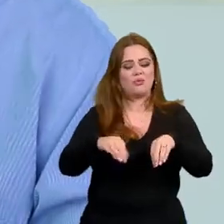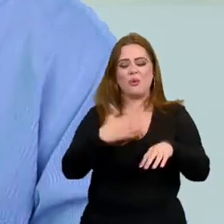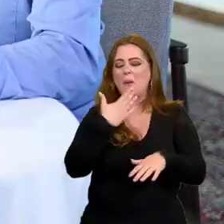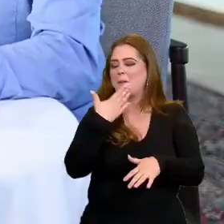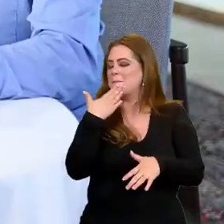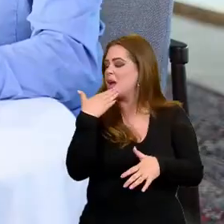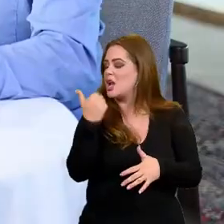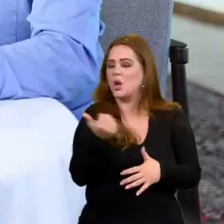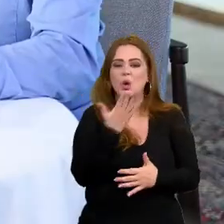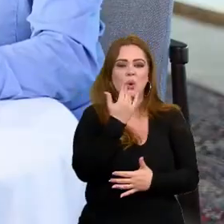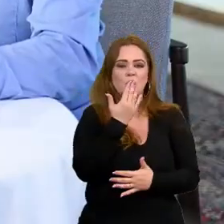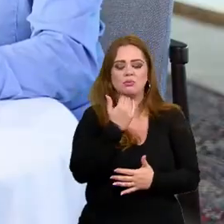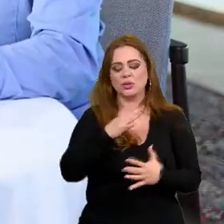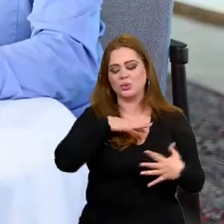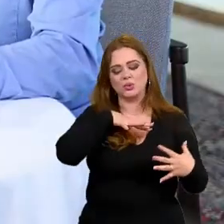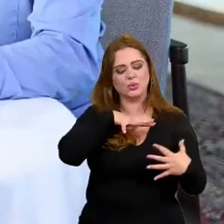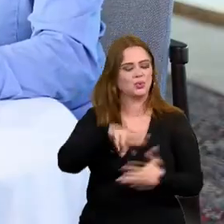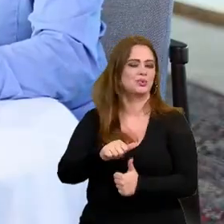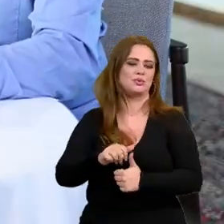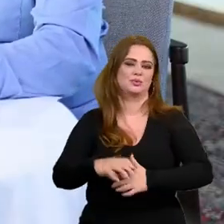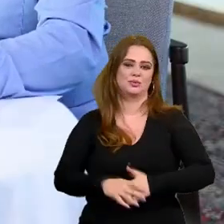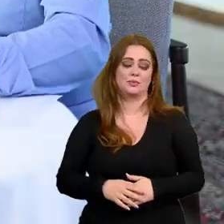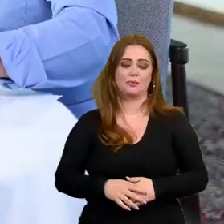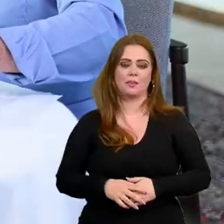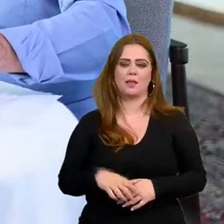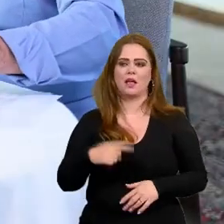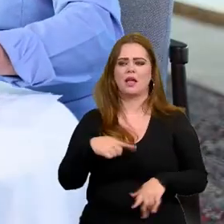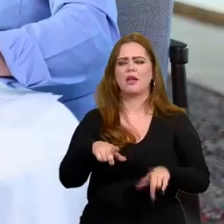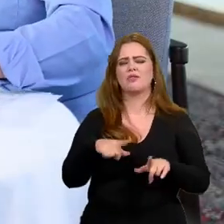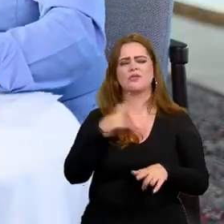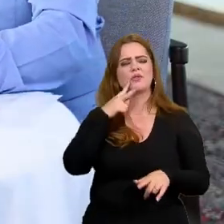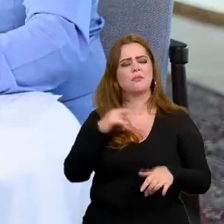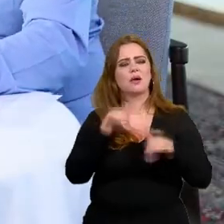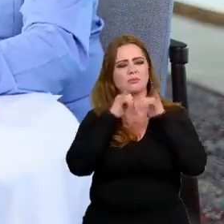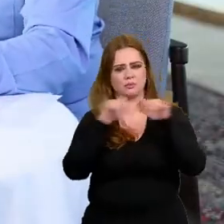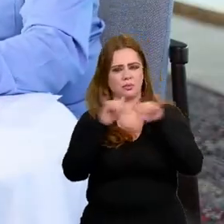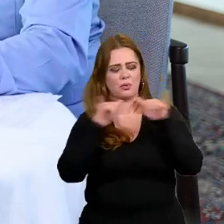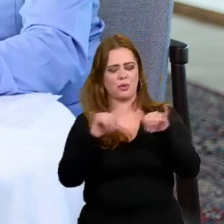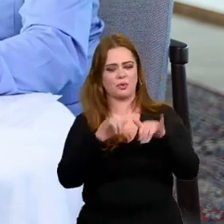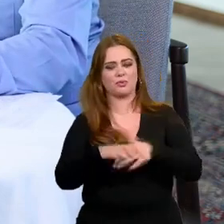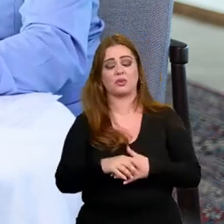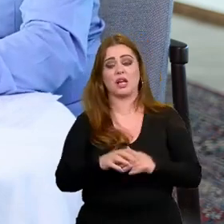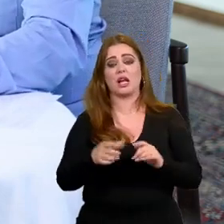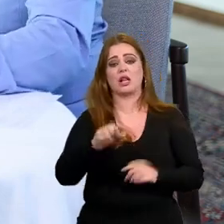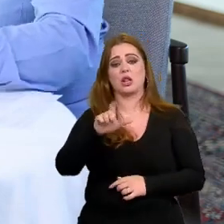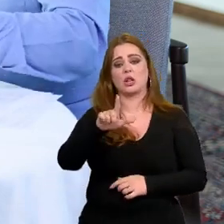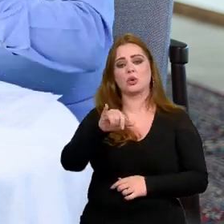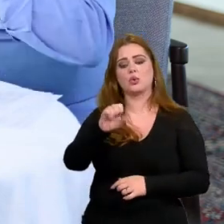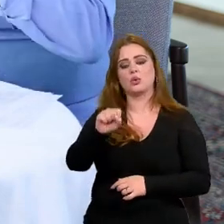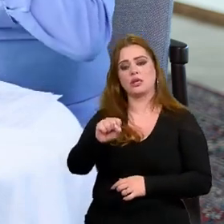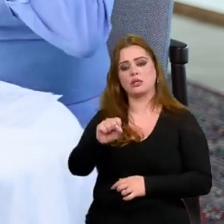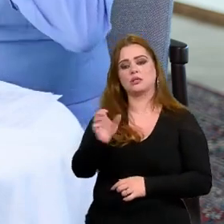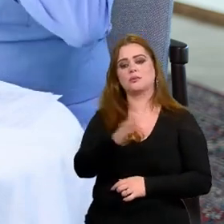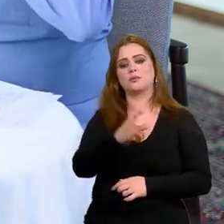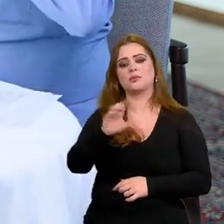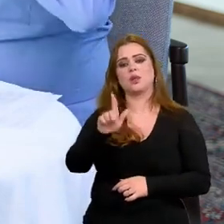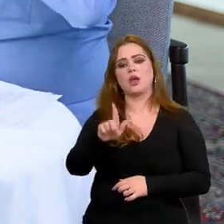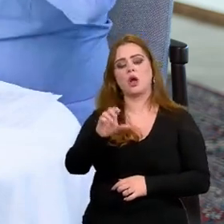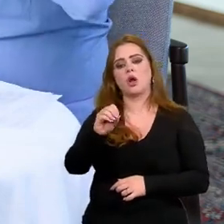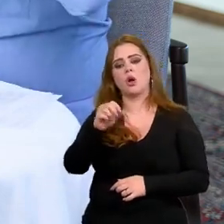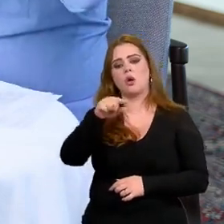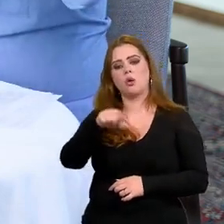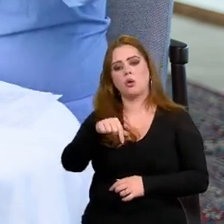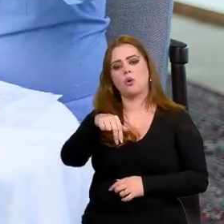uma reportagem do Luiz Gonzaga lá em Paris. O único lugar que o Luiz Gonzaga visitou fora do Brasil foi Paris. Ele detestou muito pela comida,